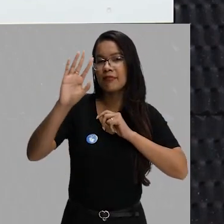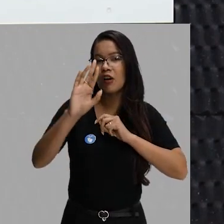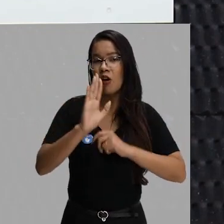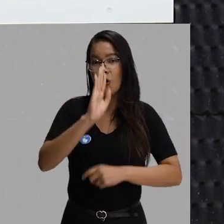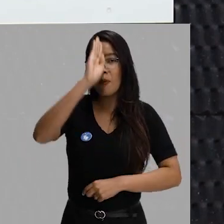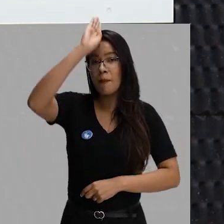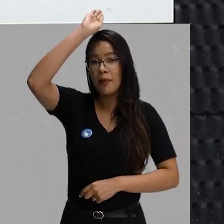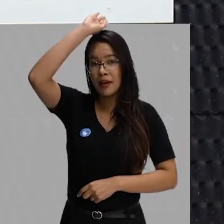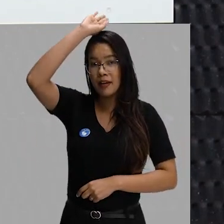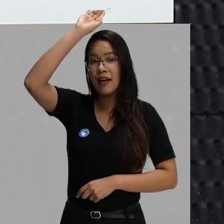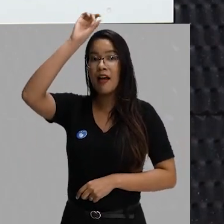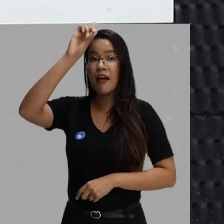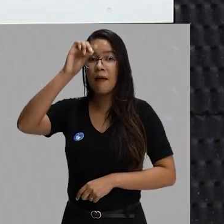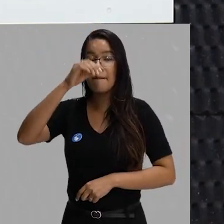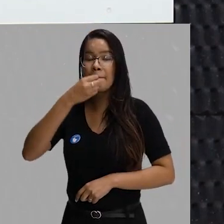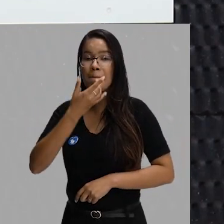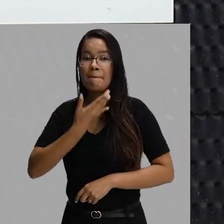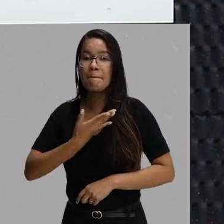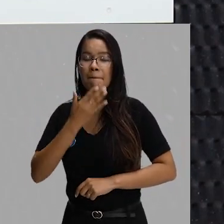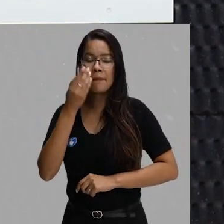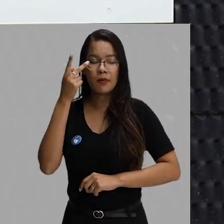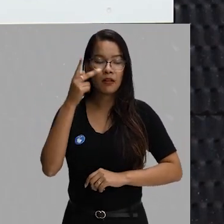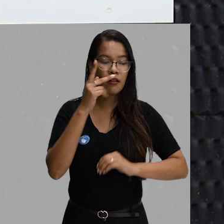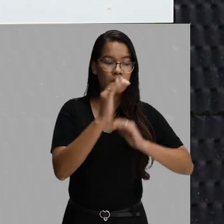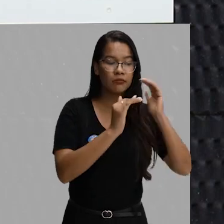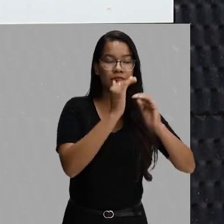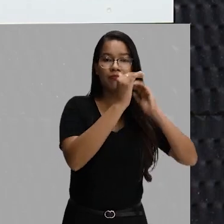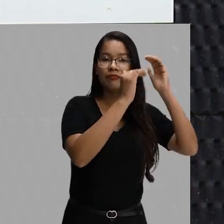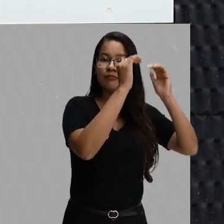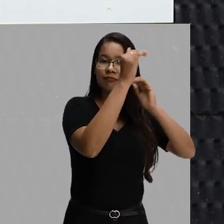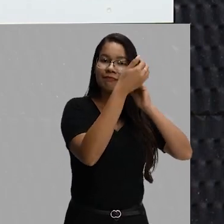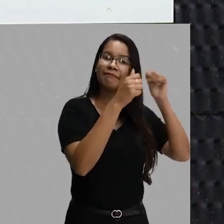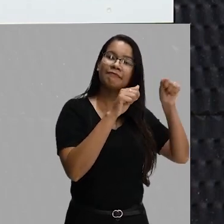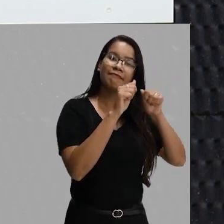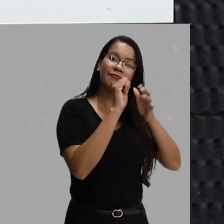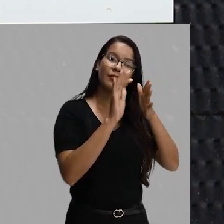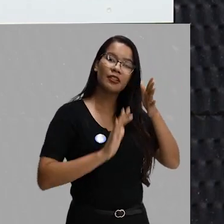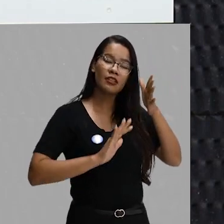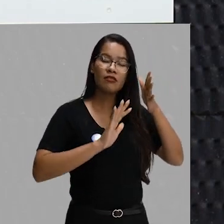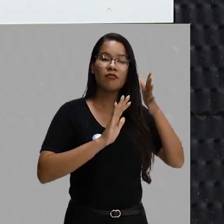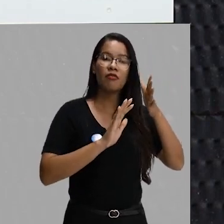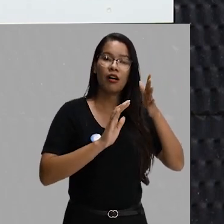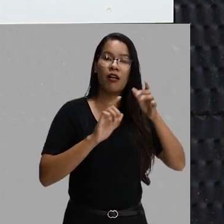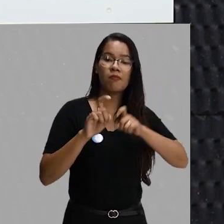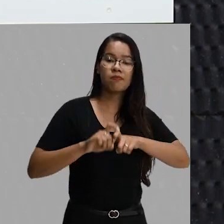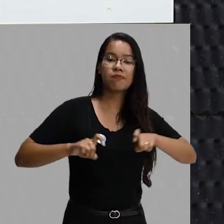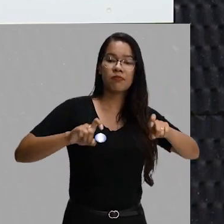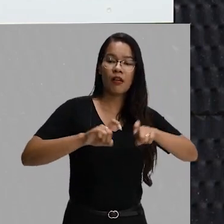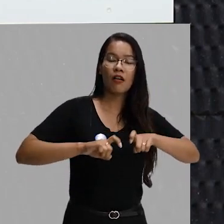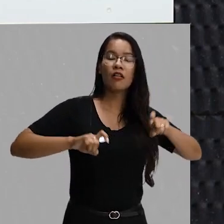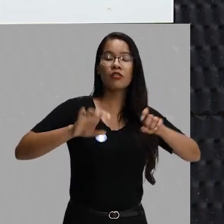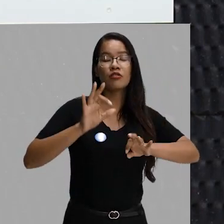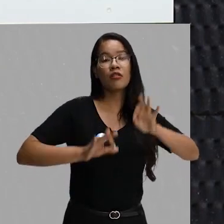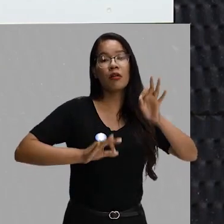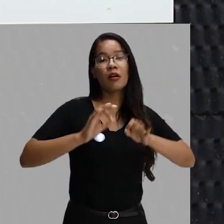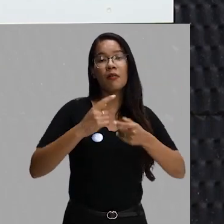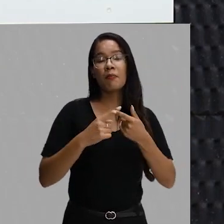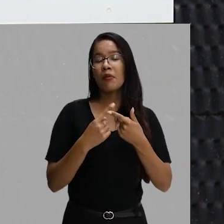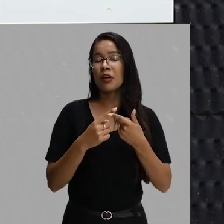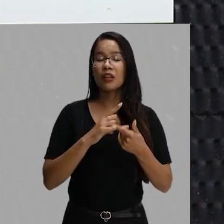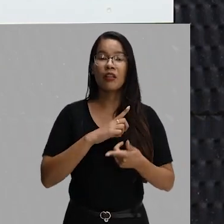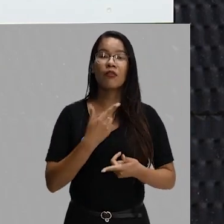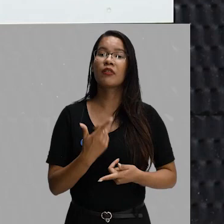é um território propício ao desenvolvimento de atividades agropastoris, justamente porque ele não tem um relevo